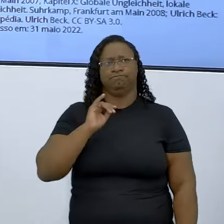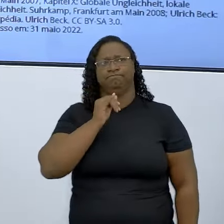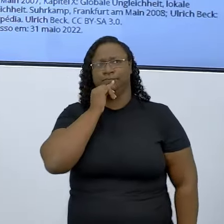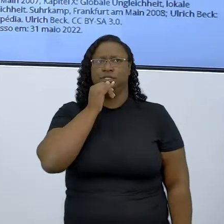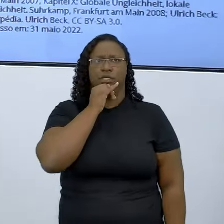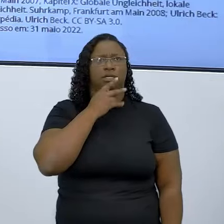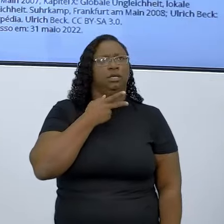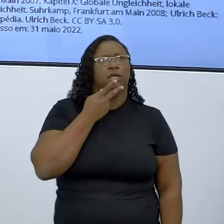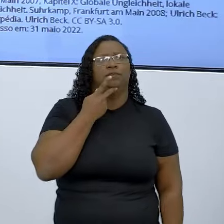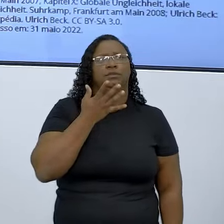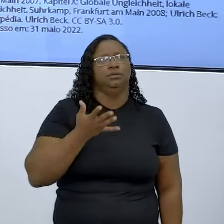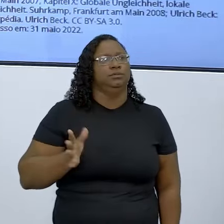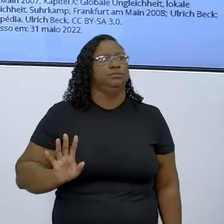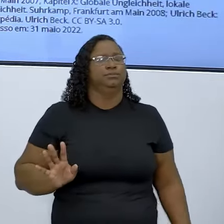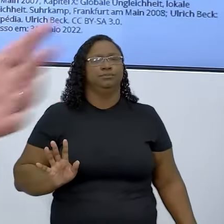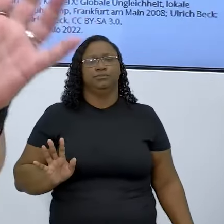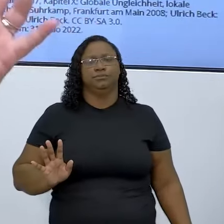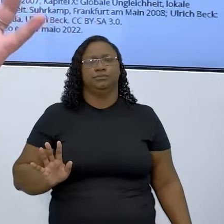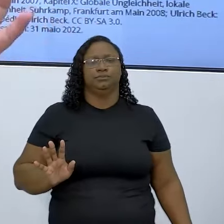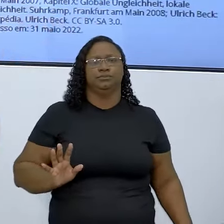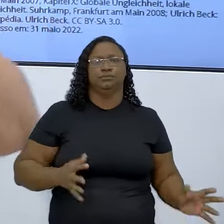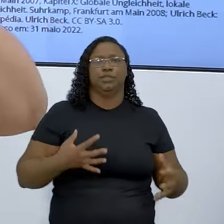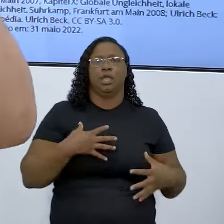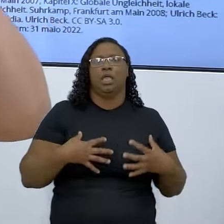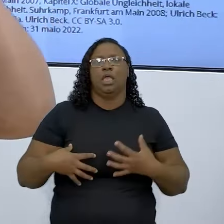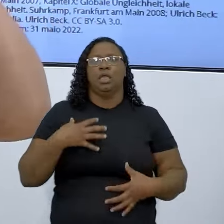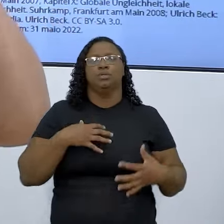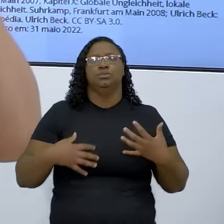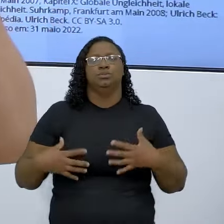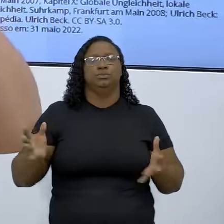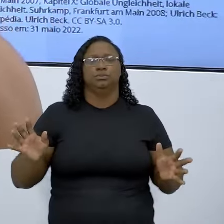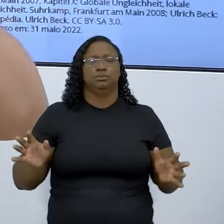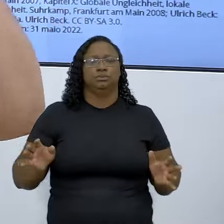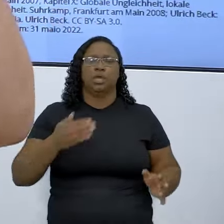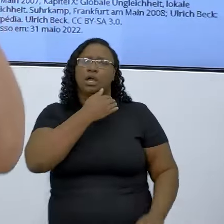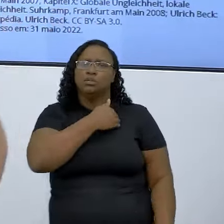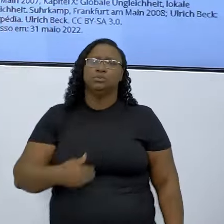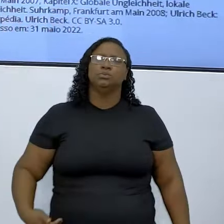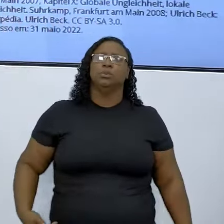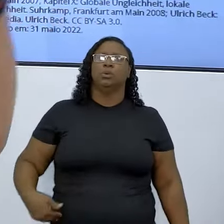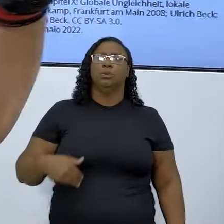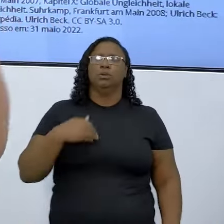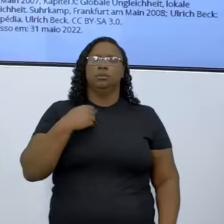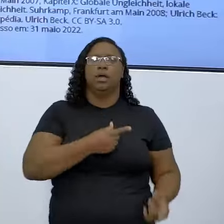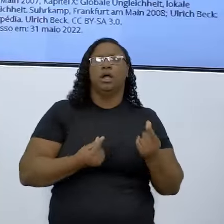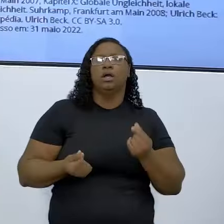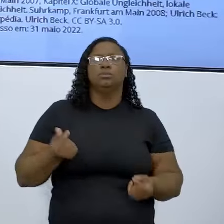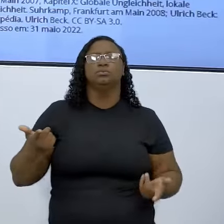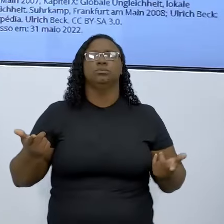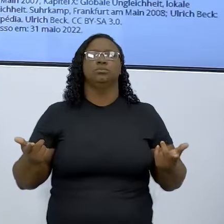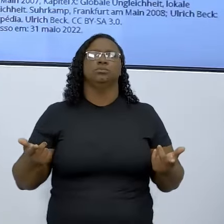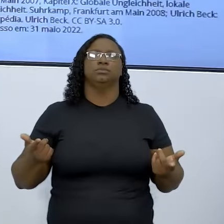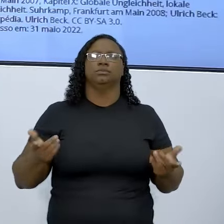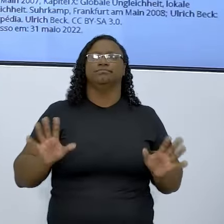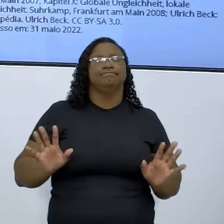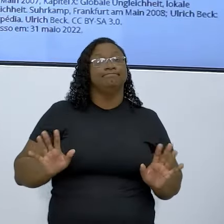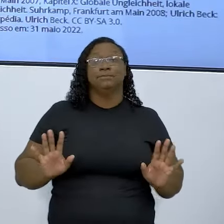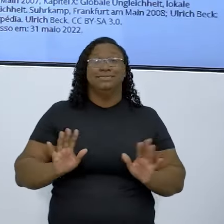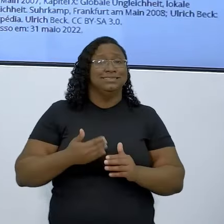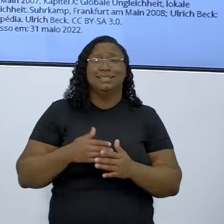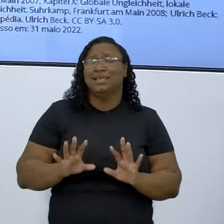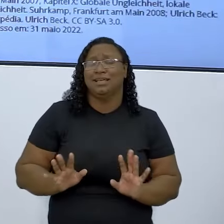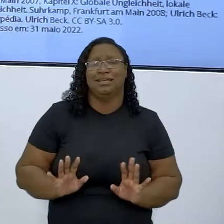lá, formas de governo, não são de governo, né? Formas econômicas, né? Capitalismo versus comunismo. Não tem nada a ver com